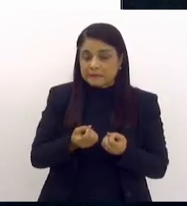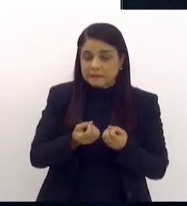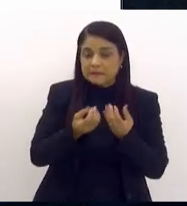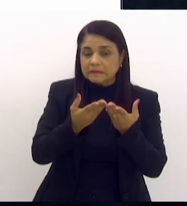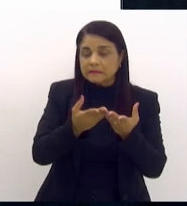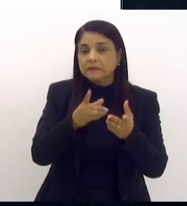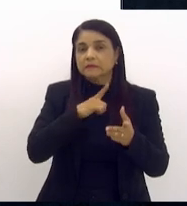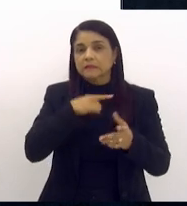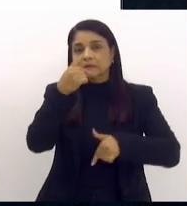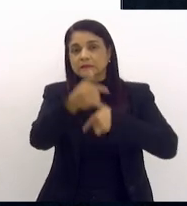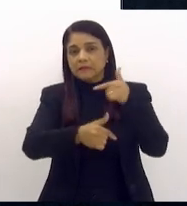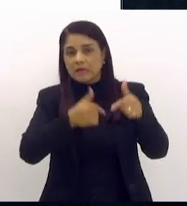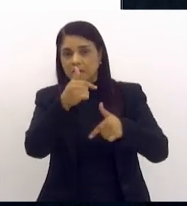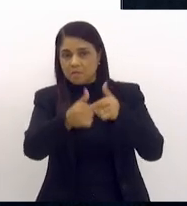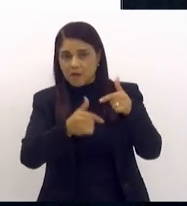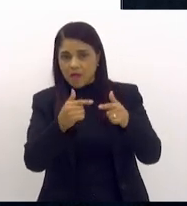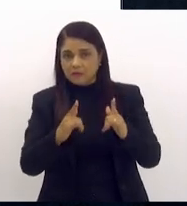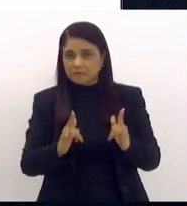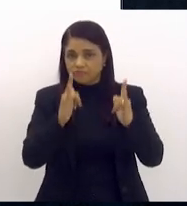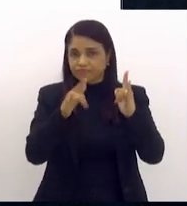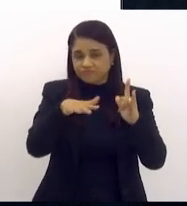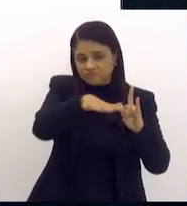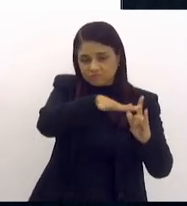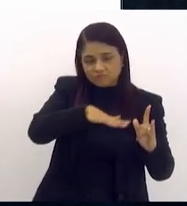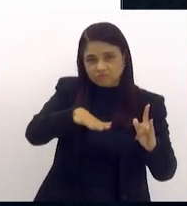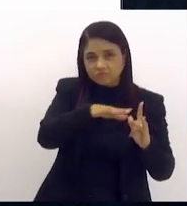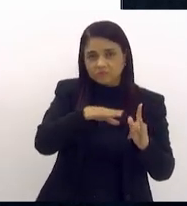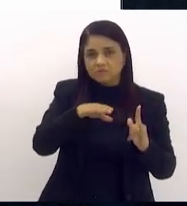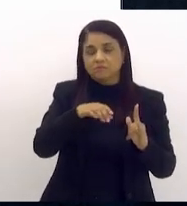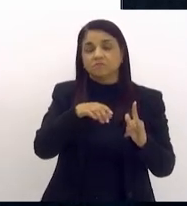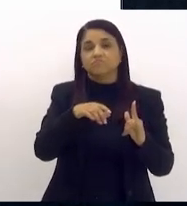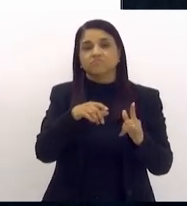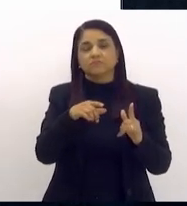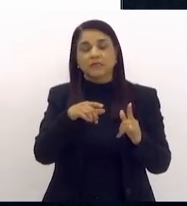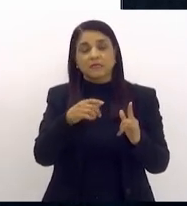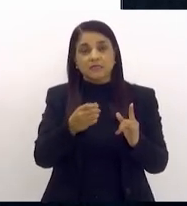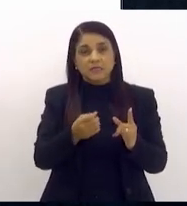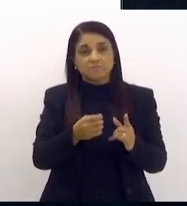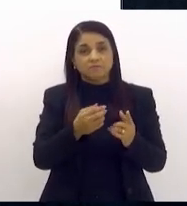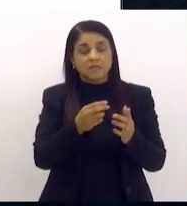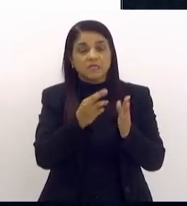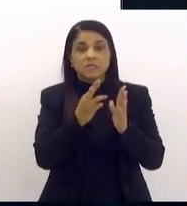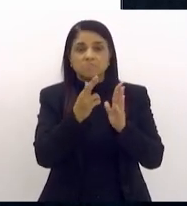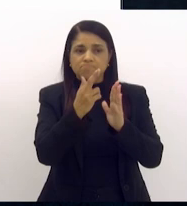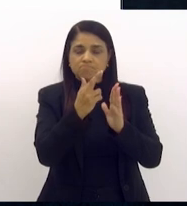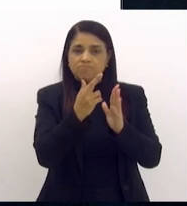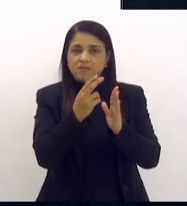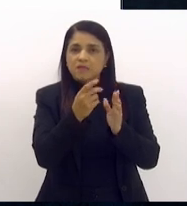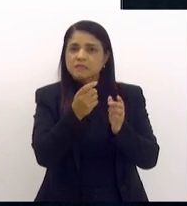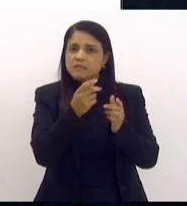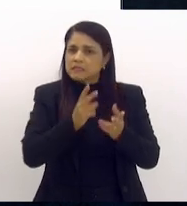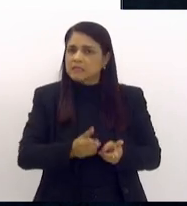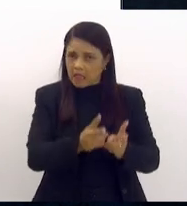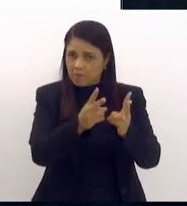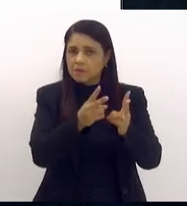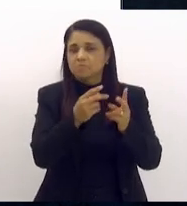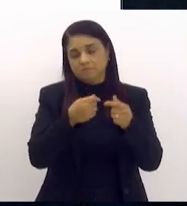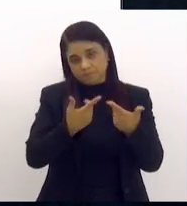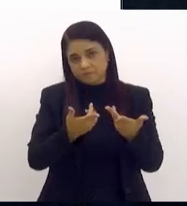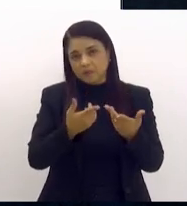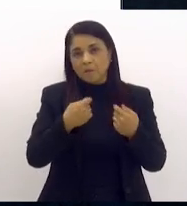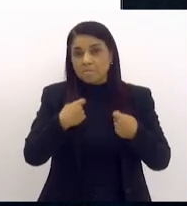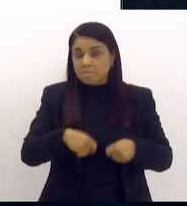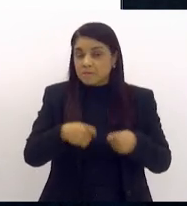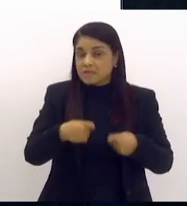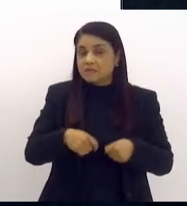e e demanda eh é perene né demanda regular isso que é fundamental Então você precisa ter